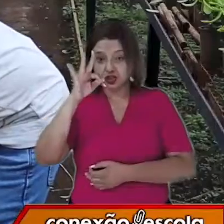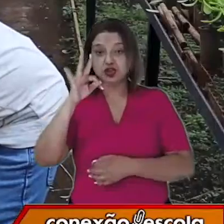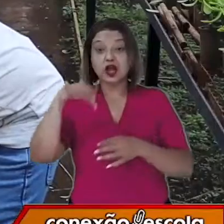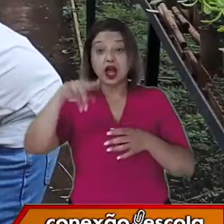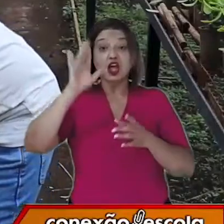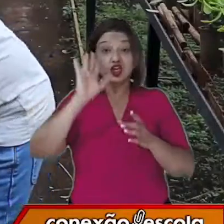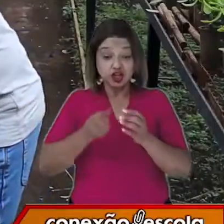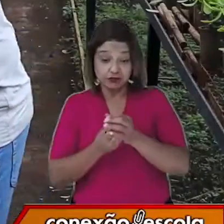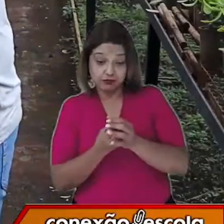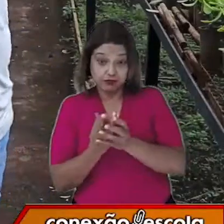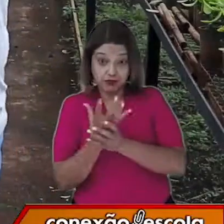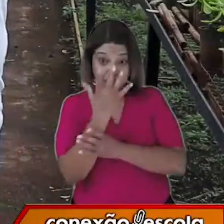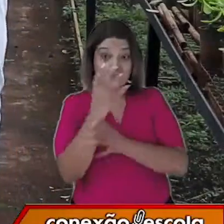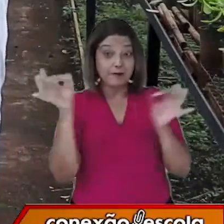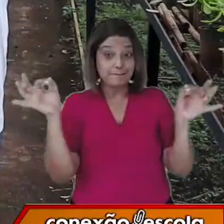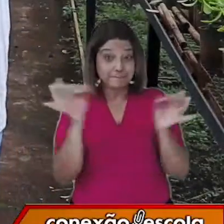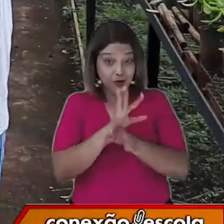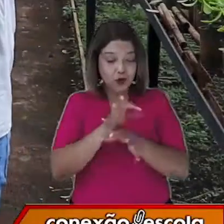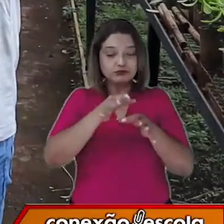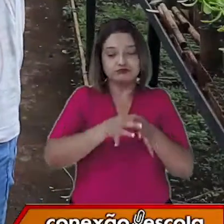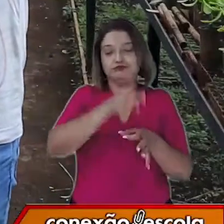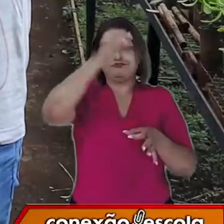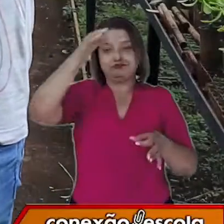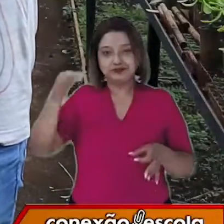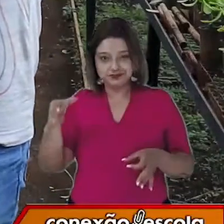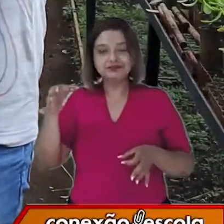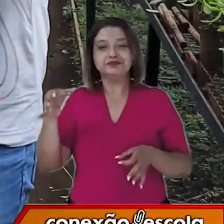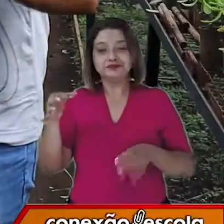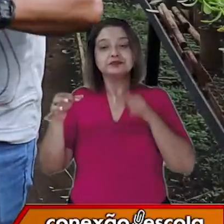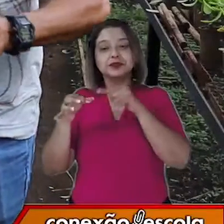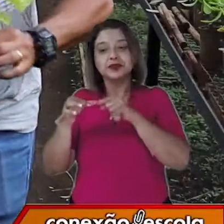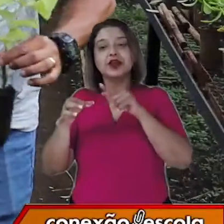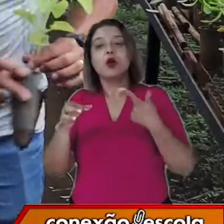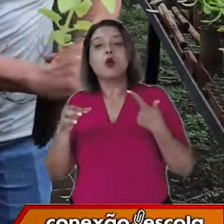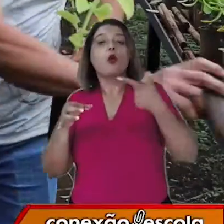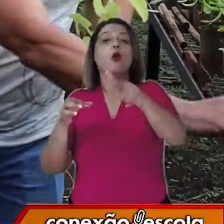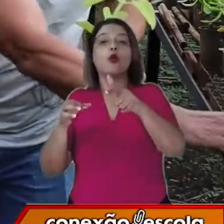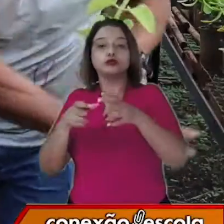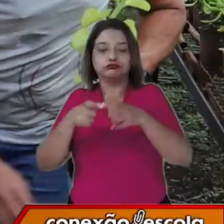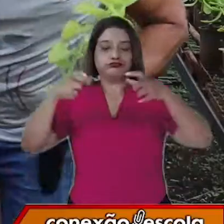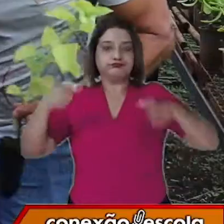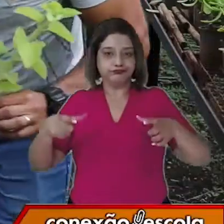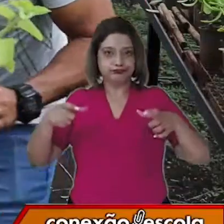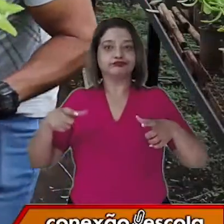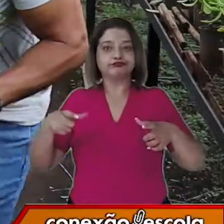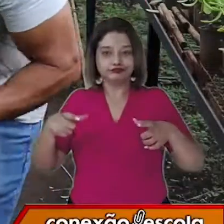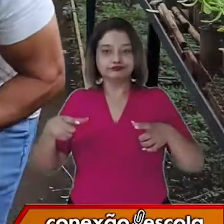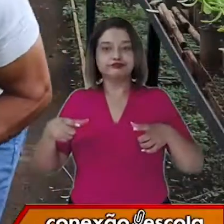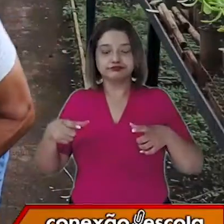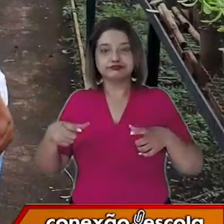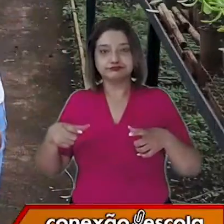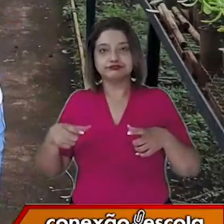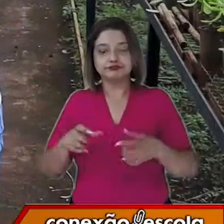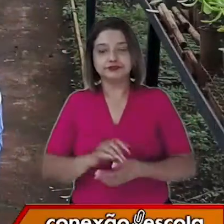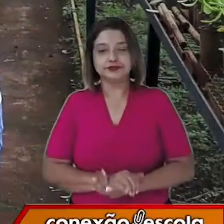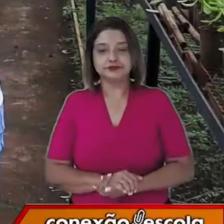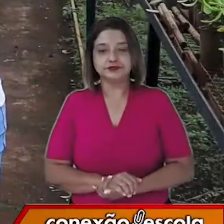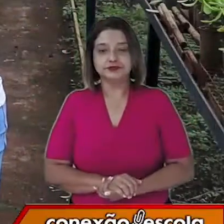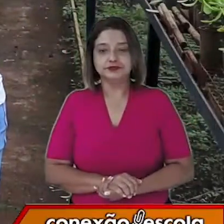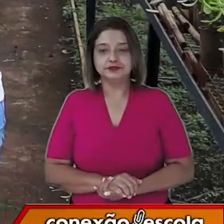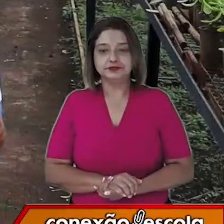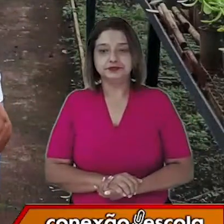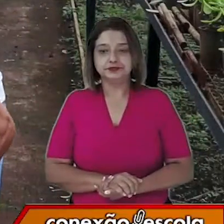daqui, fazemos isso, tiramos e passamos para uma embalagem maior, né, que são essas embalagens